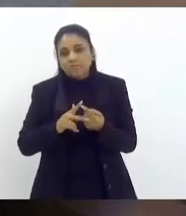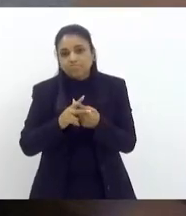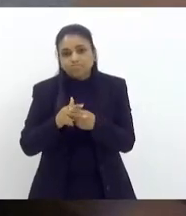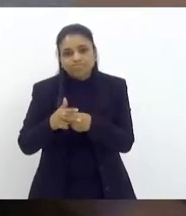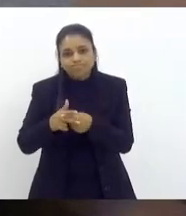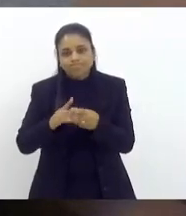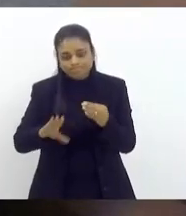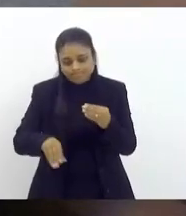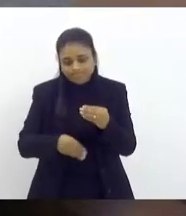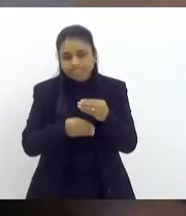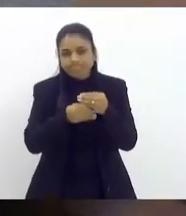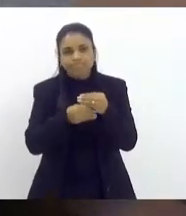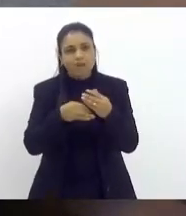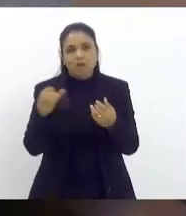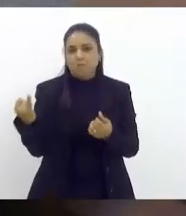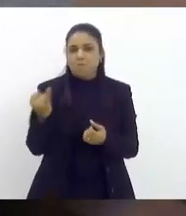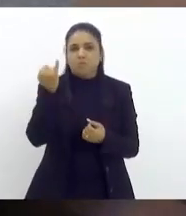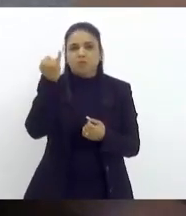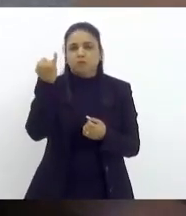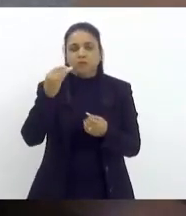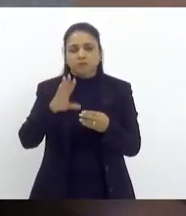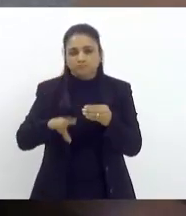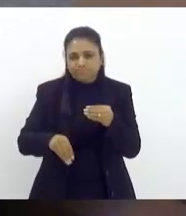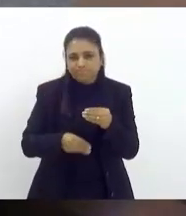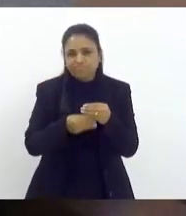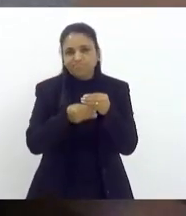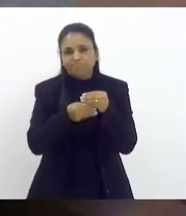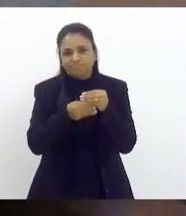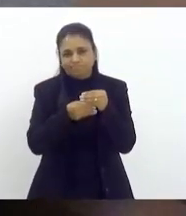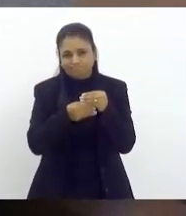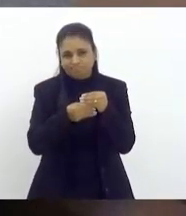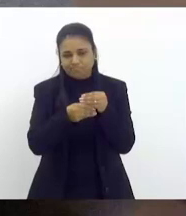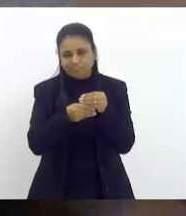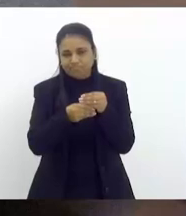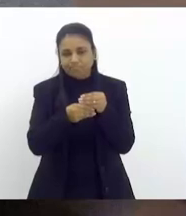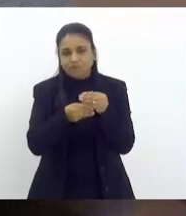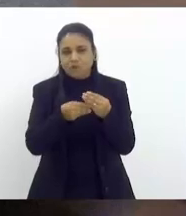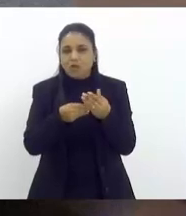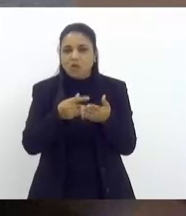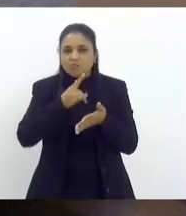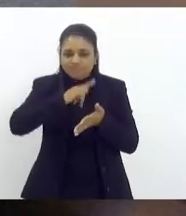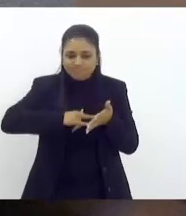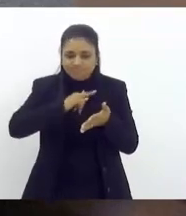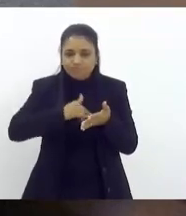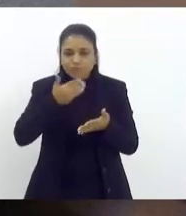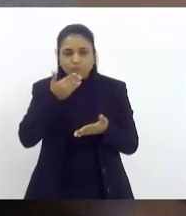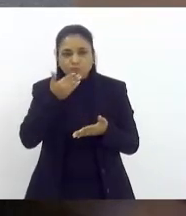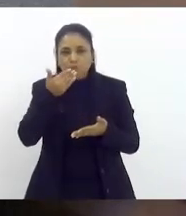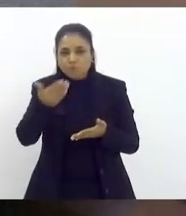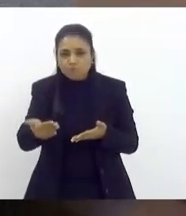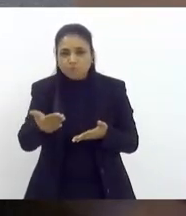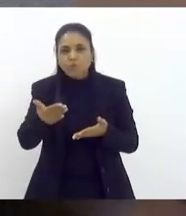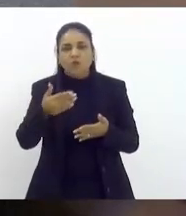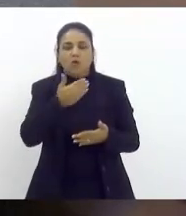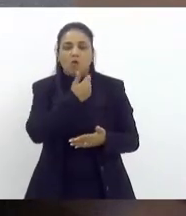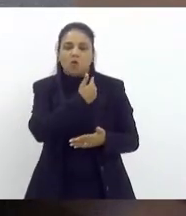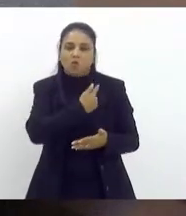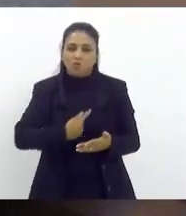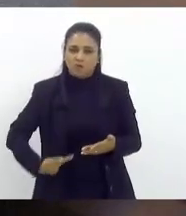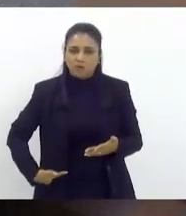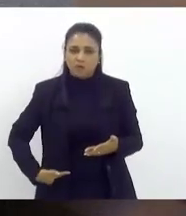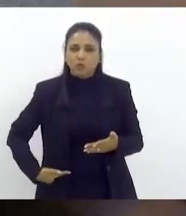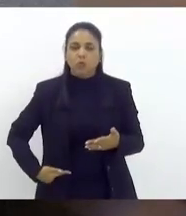fundamental e importante então eu enviei um pedido uma solicitação do governador para